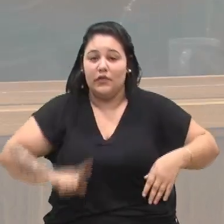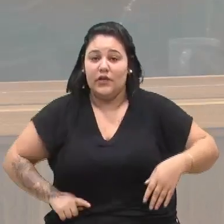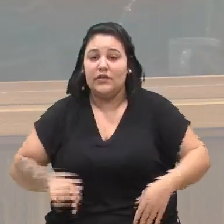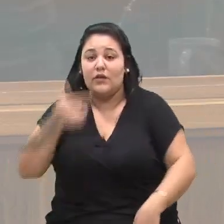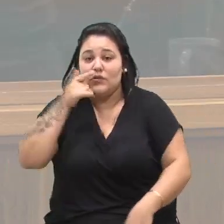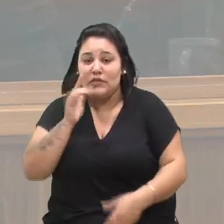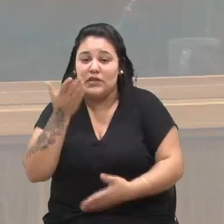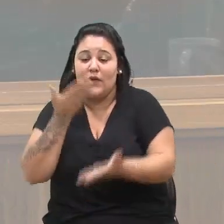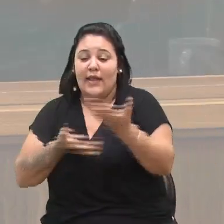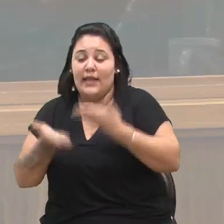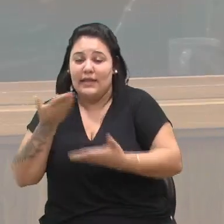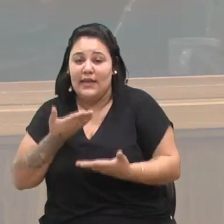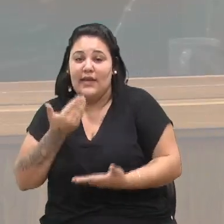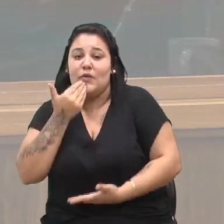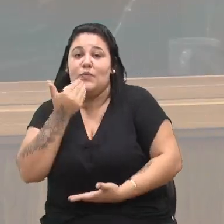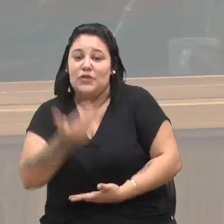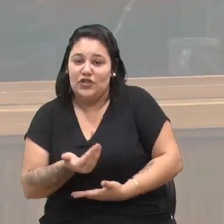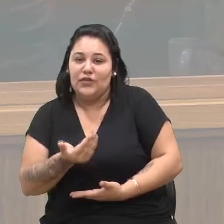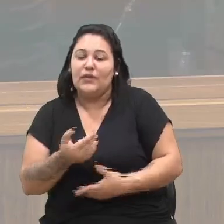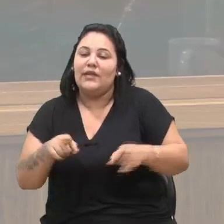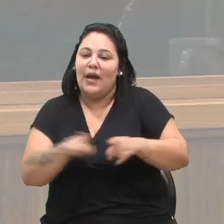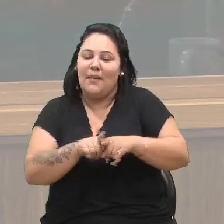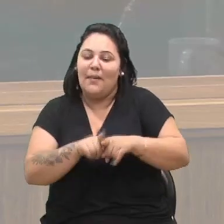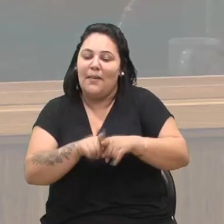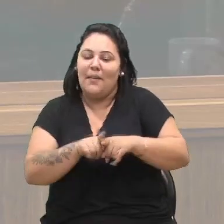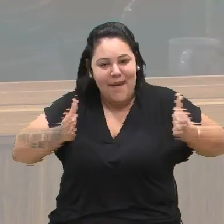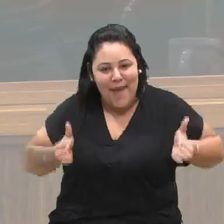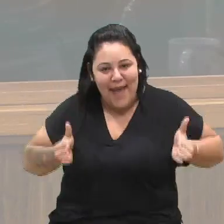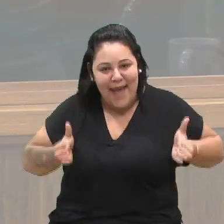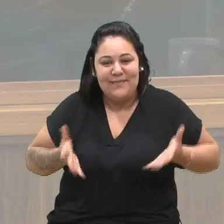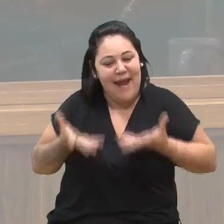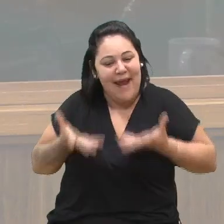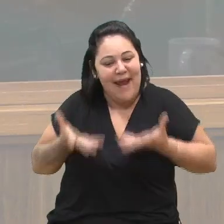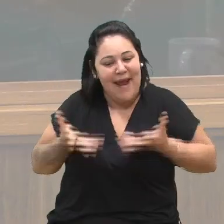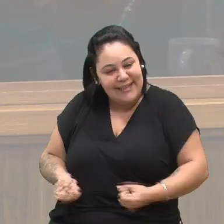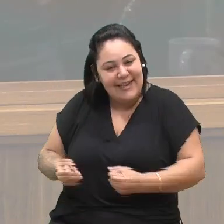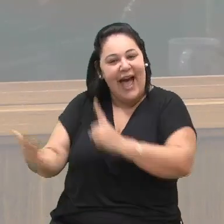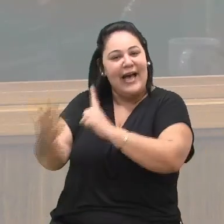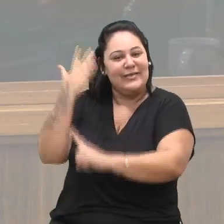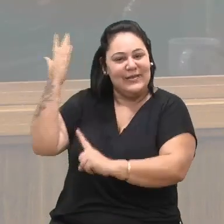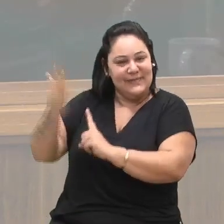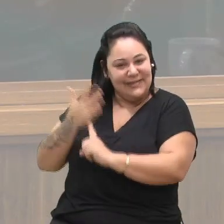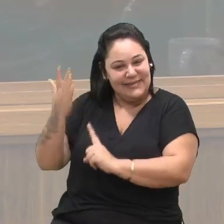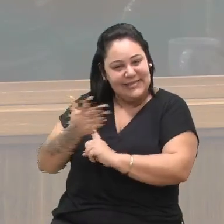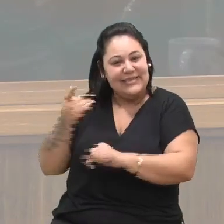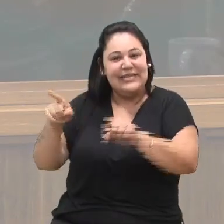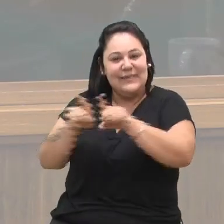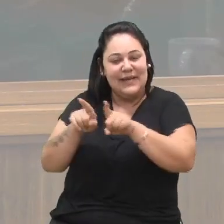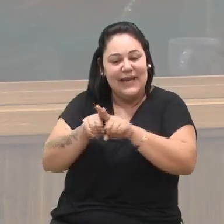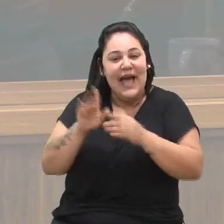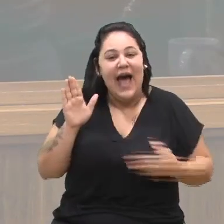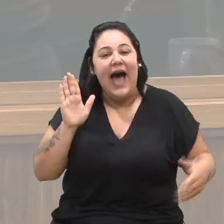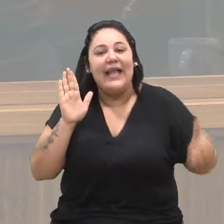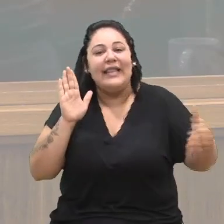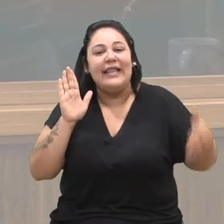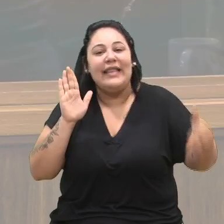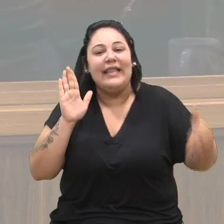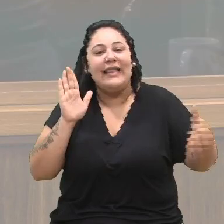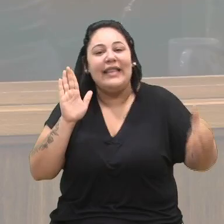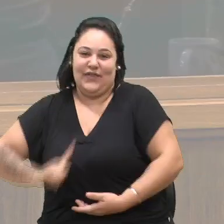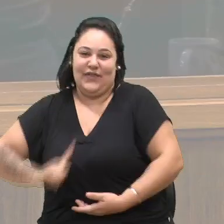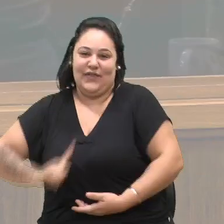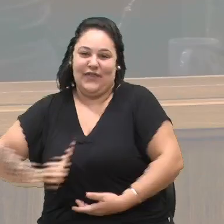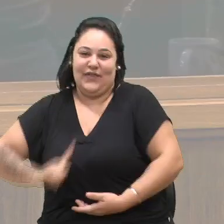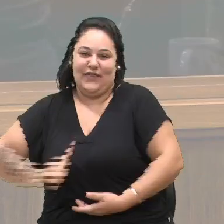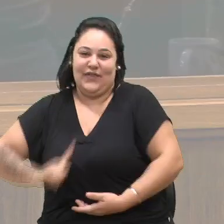que está se colocando à disposição para pegar as nossas indicações e levar até o governo. Os moradores estão